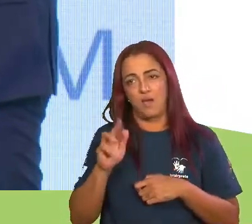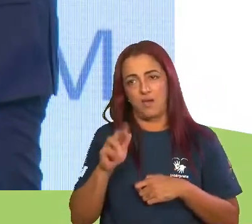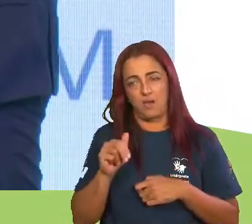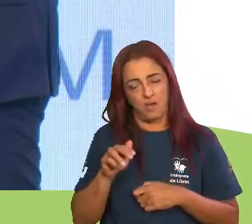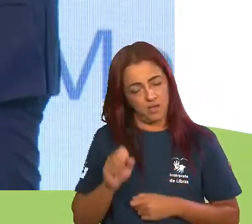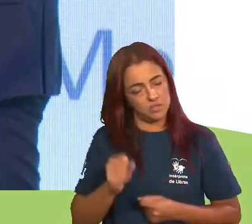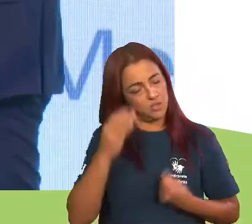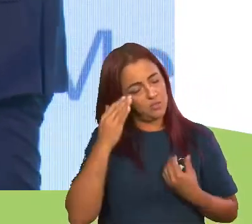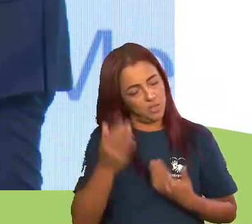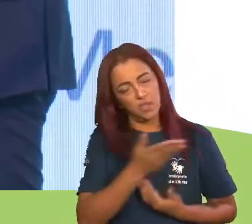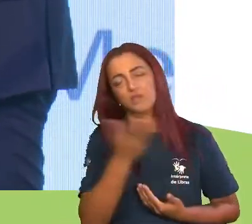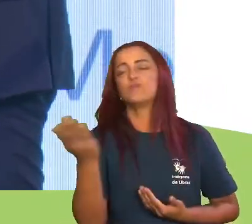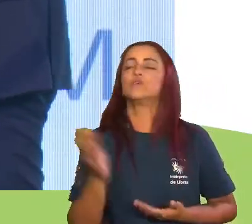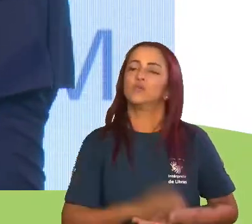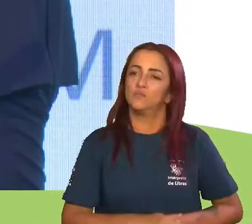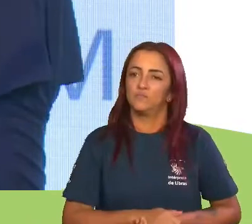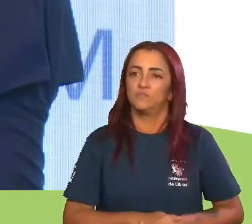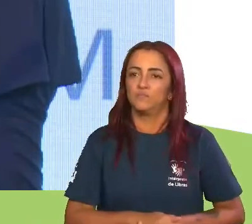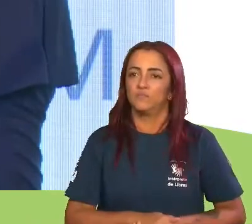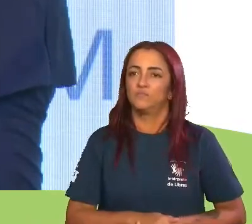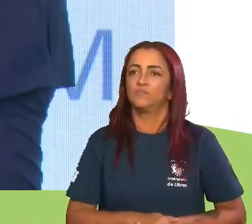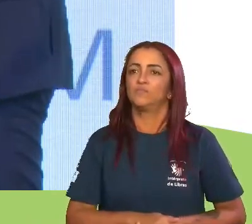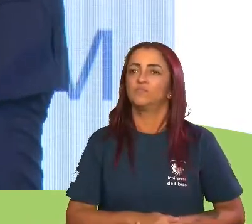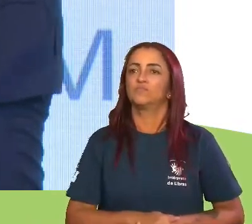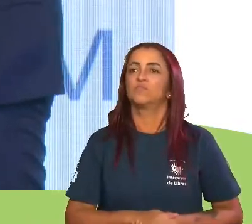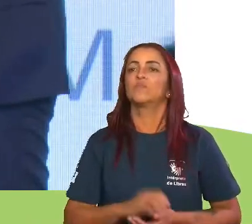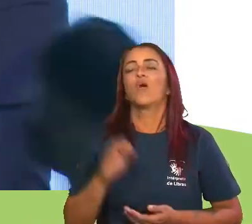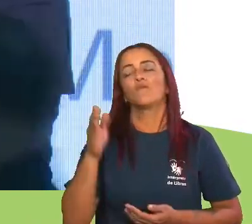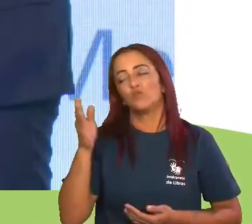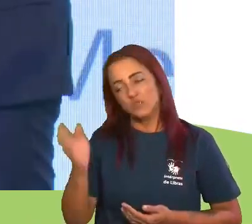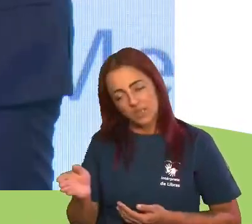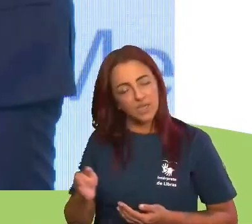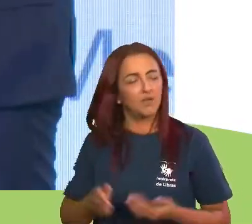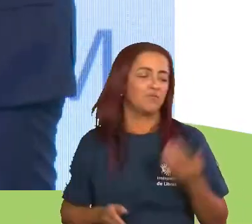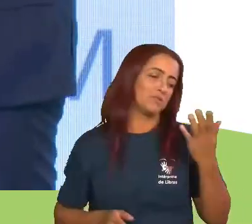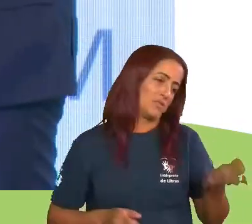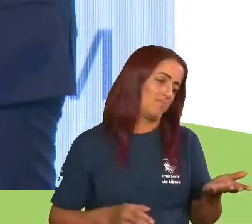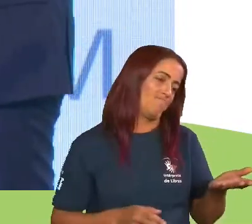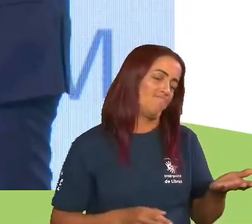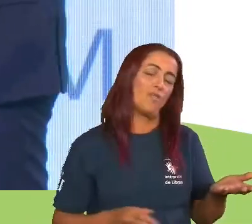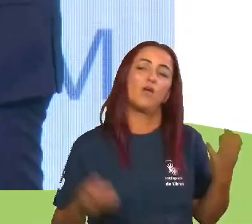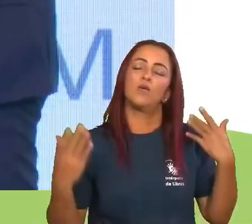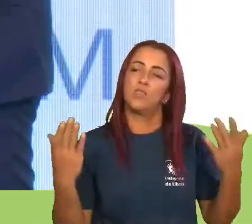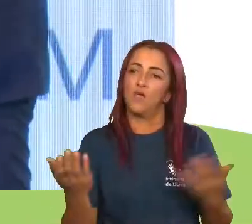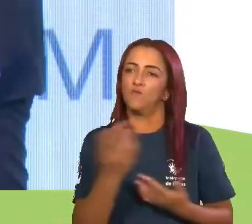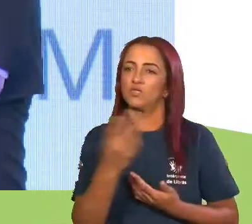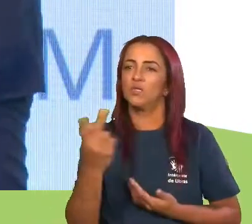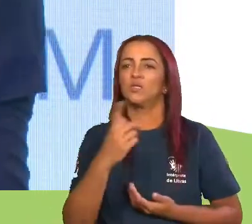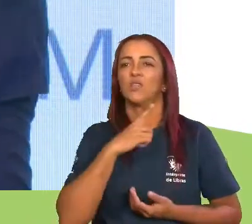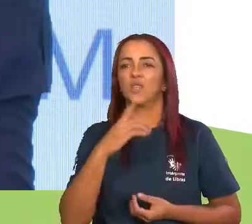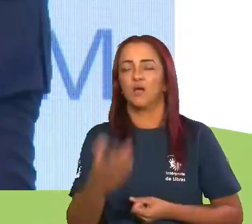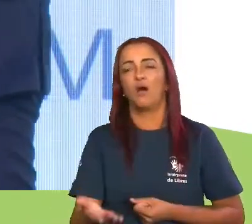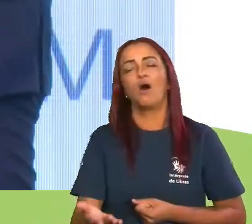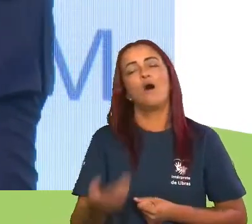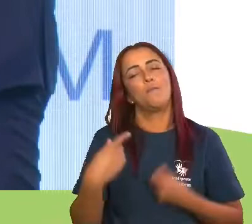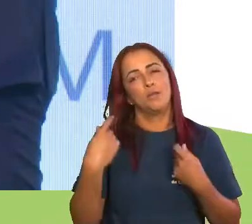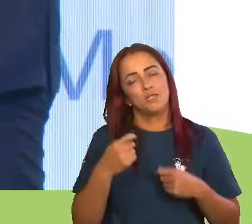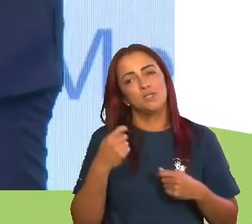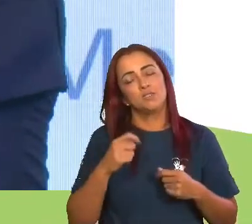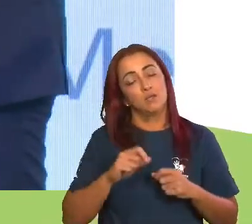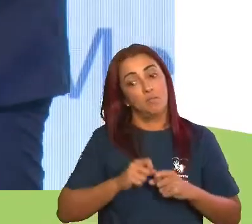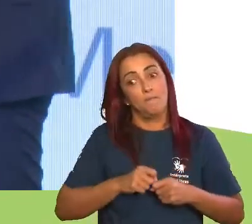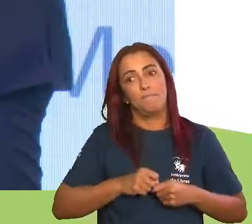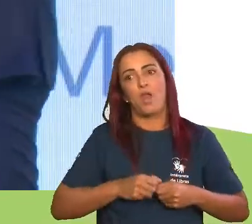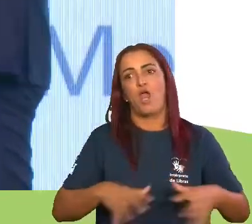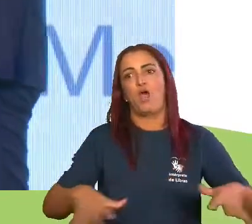a vocês, a você também, Débora, e pessoas como vocês, nós precisamos multiplicar